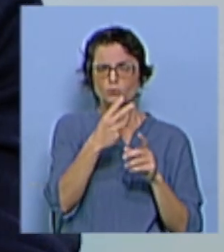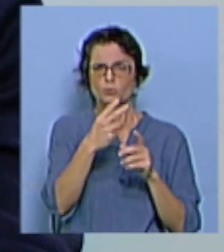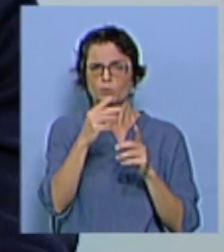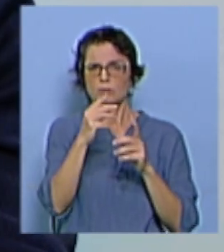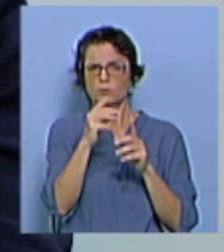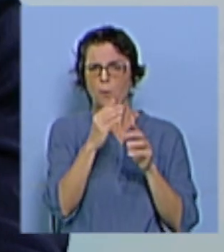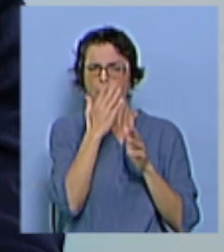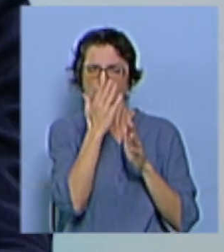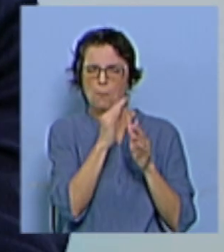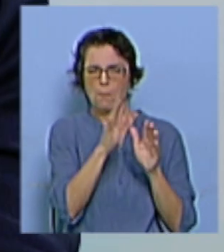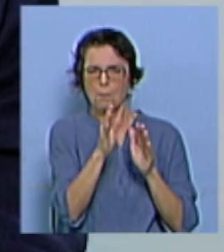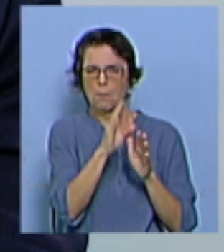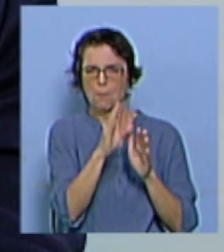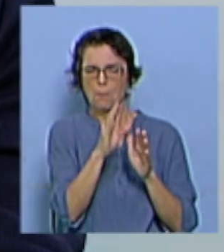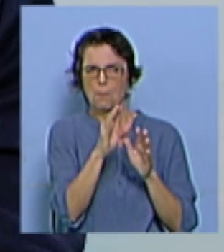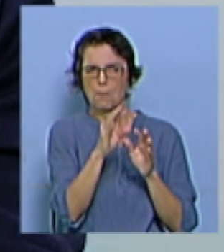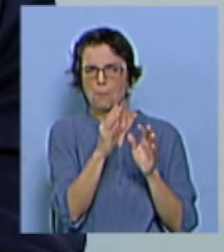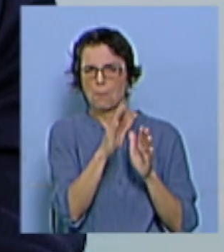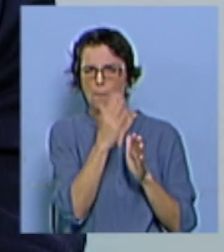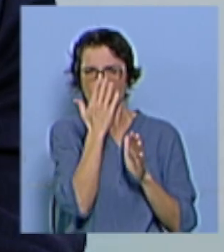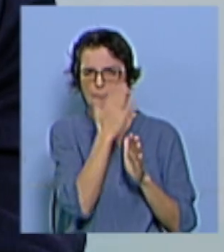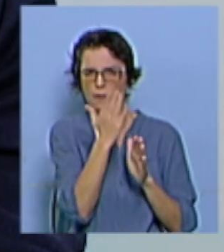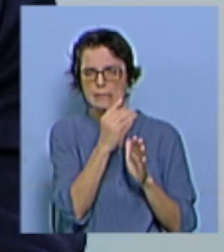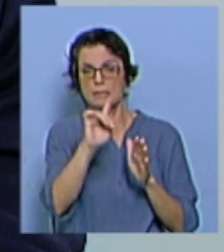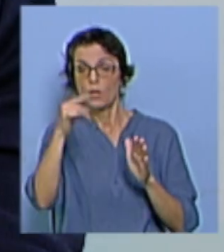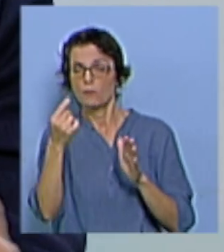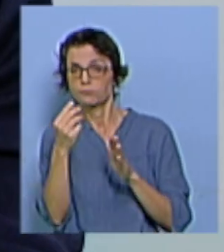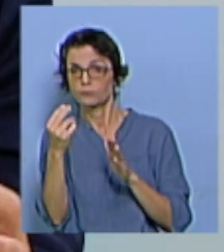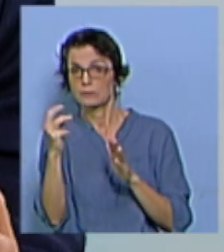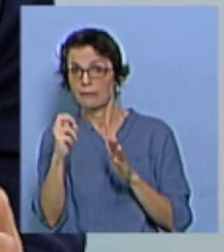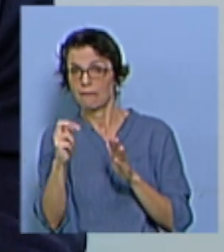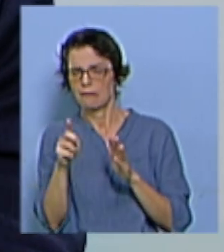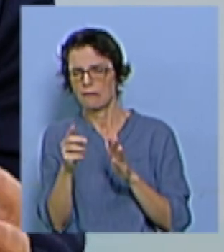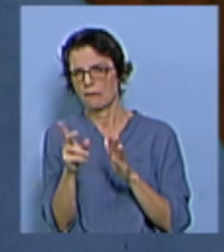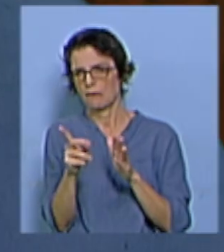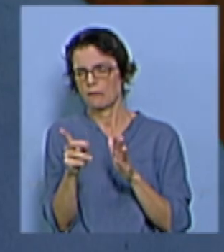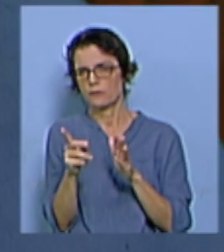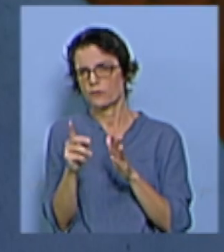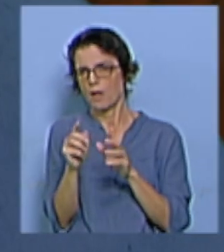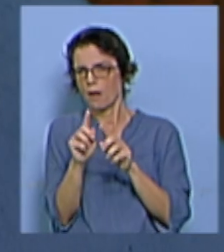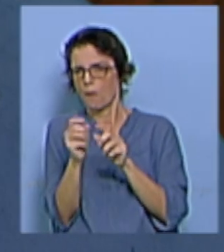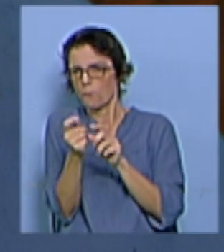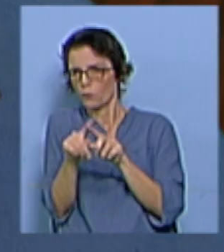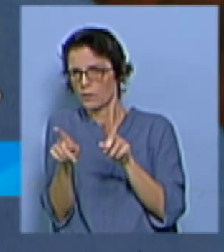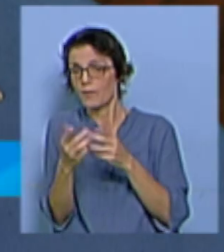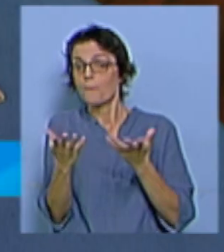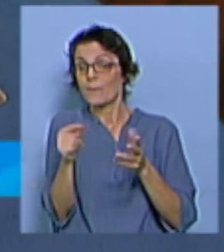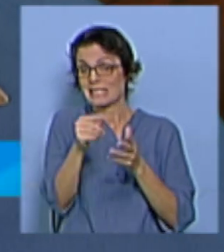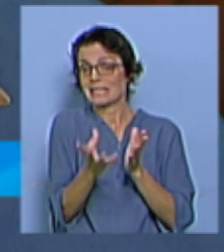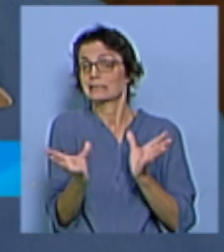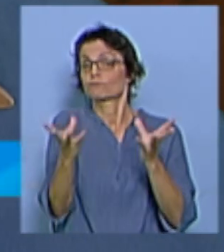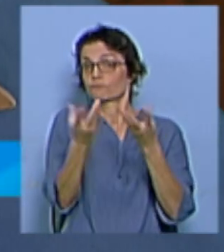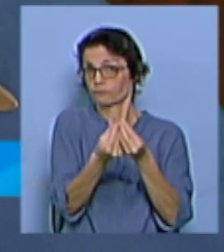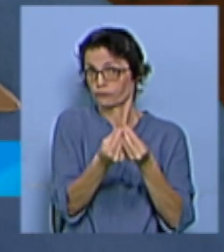um bocadinho da temática das outras 2. Mas elas aparecem-nos aqui juntas e, portanto, também temos que as ler em